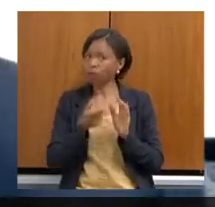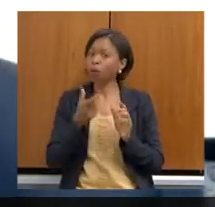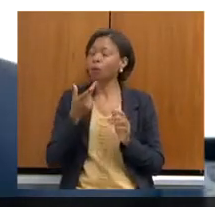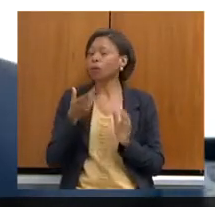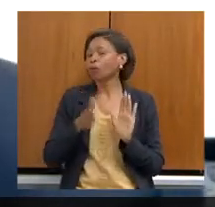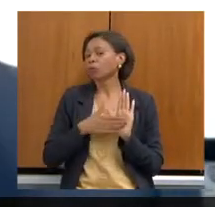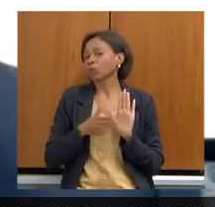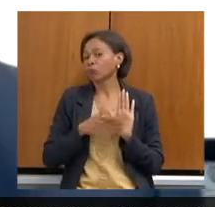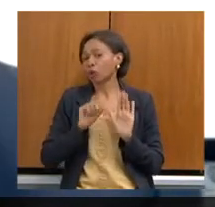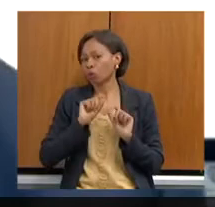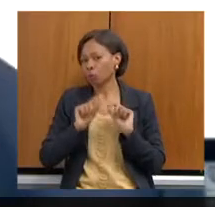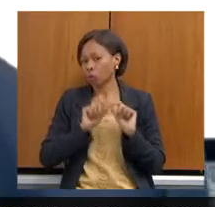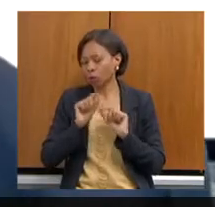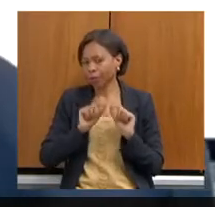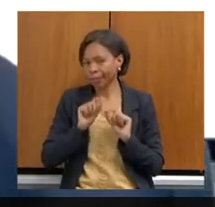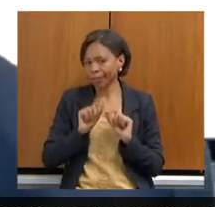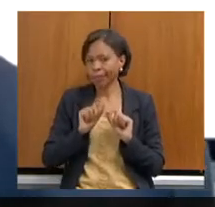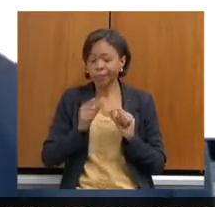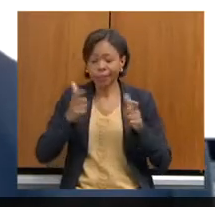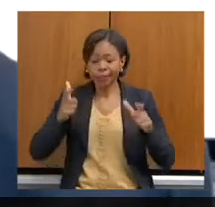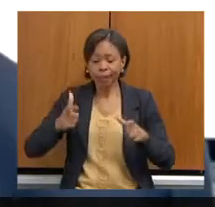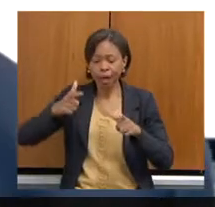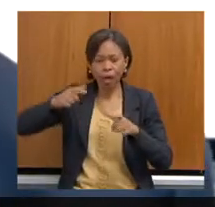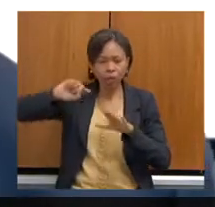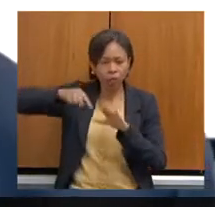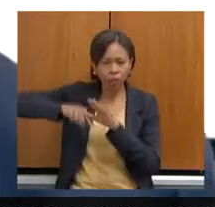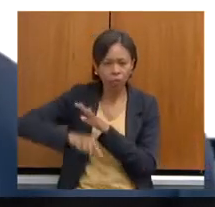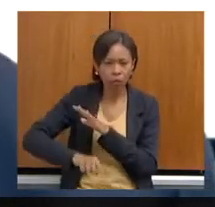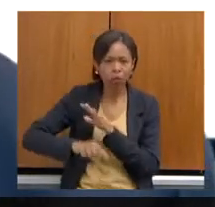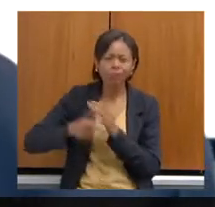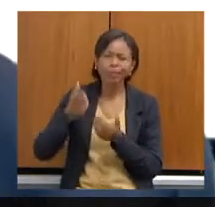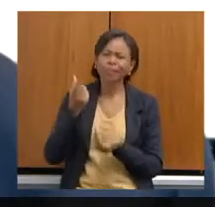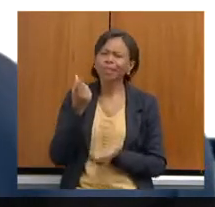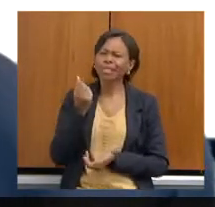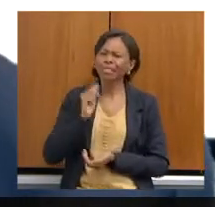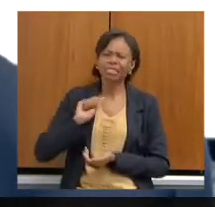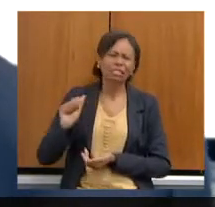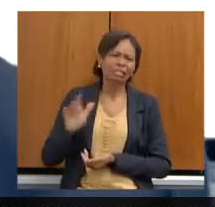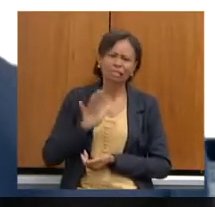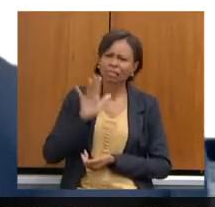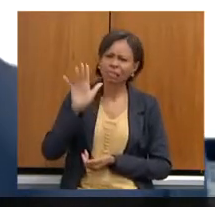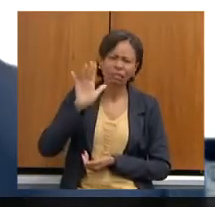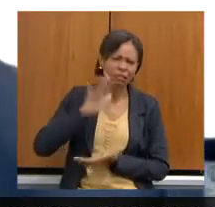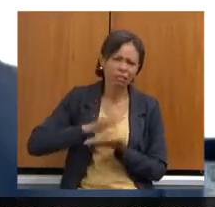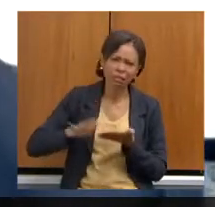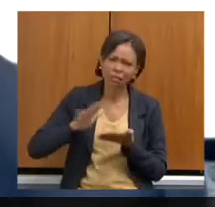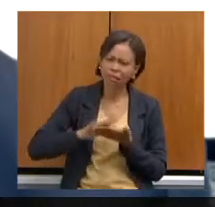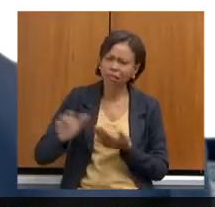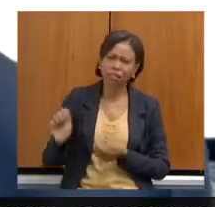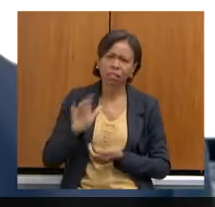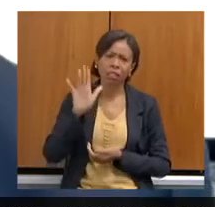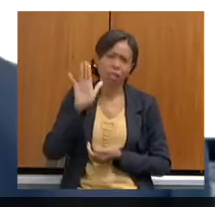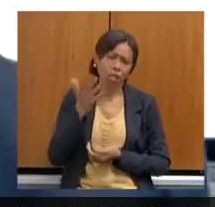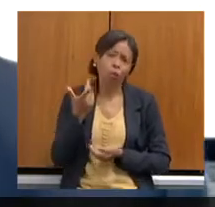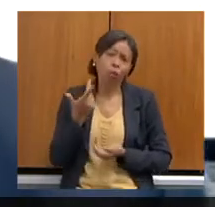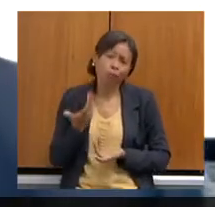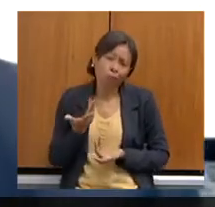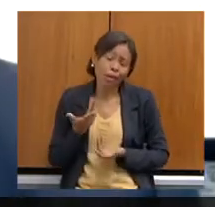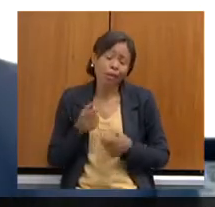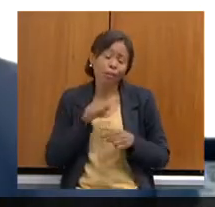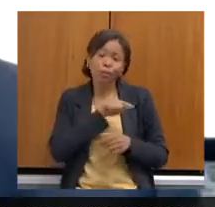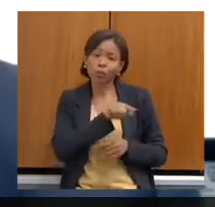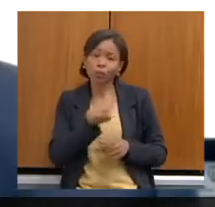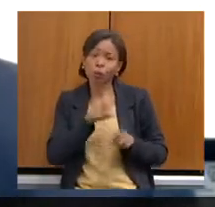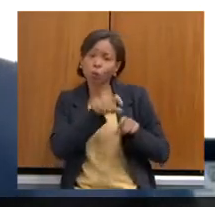situações que acaba tendo um custo elevado eu é para para os pequenos produtores que pudessem ser alimentados através